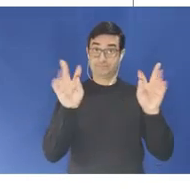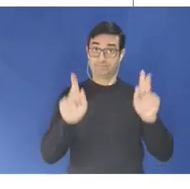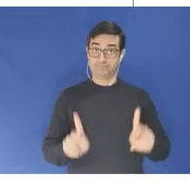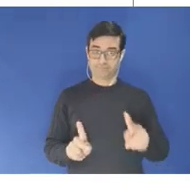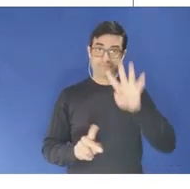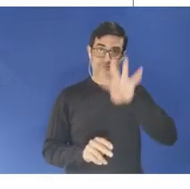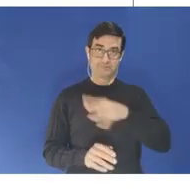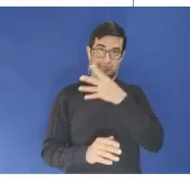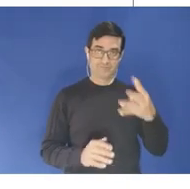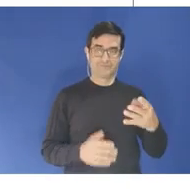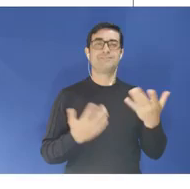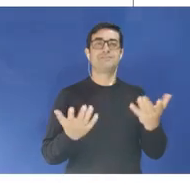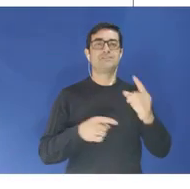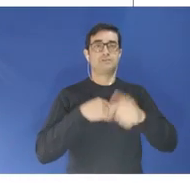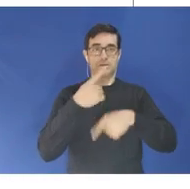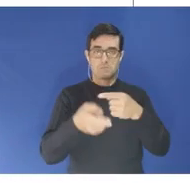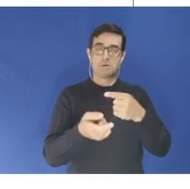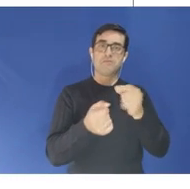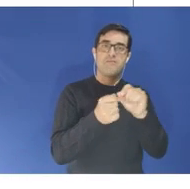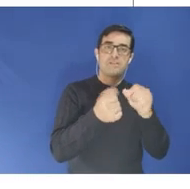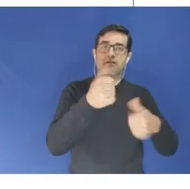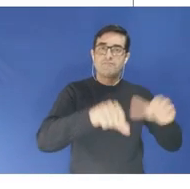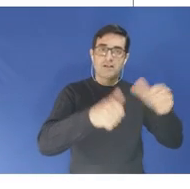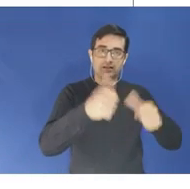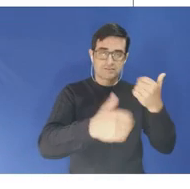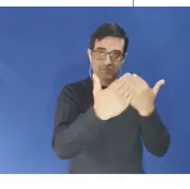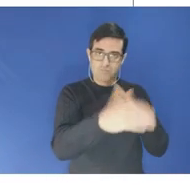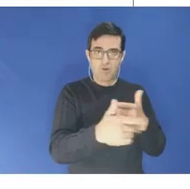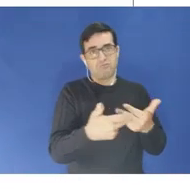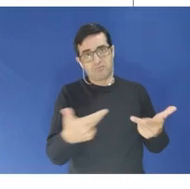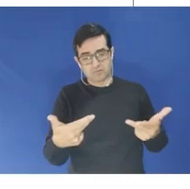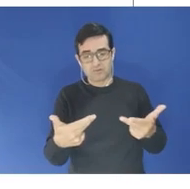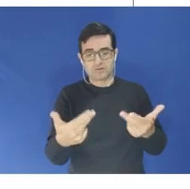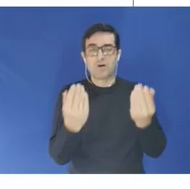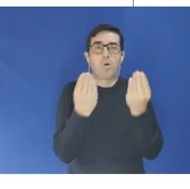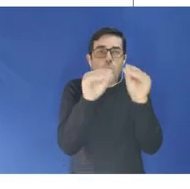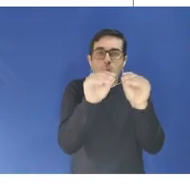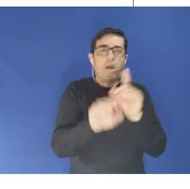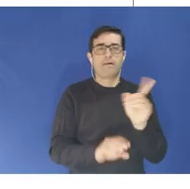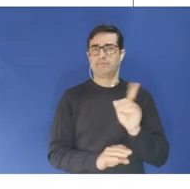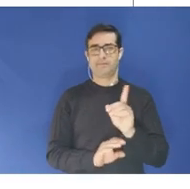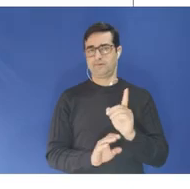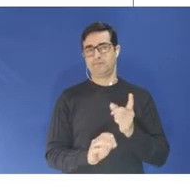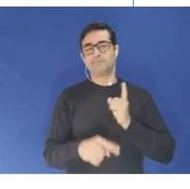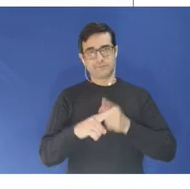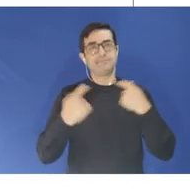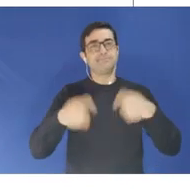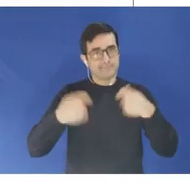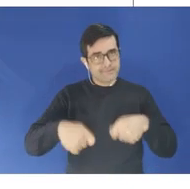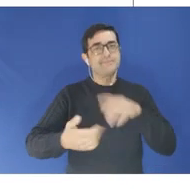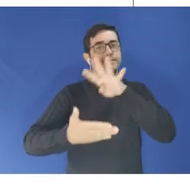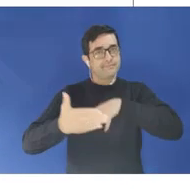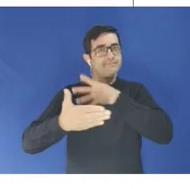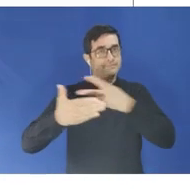dessas tabelas. Na hora de uma avaliação, eu não colocaria essas espécies, porque vocês não teriam acesso a